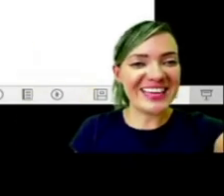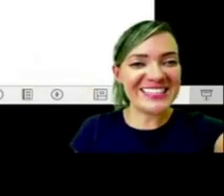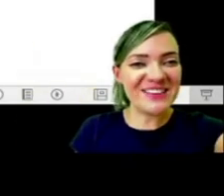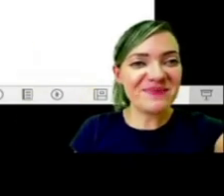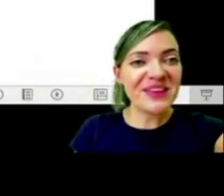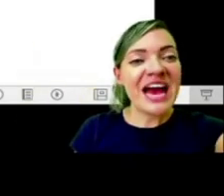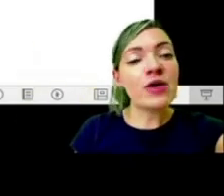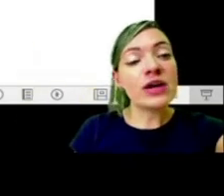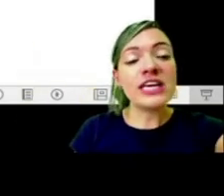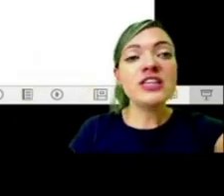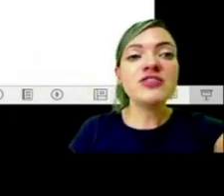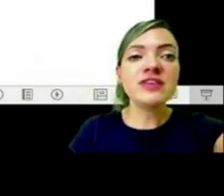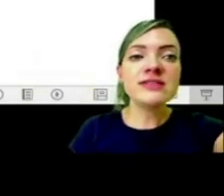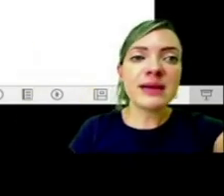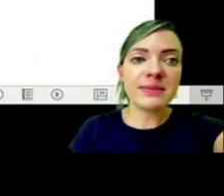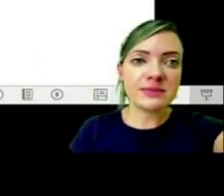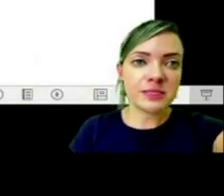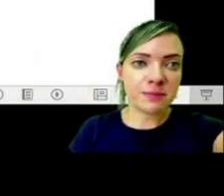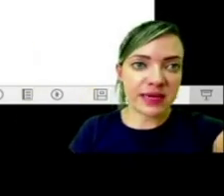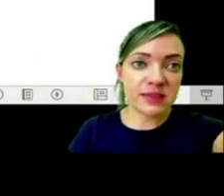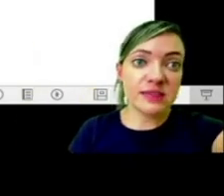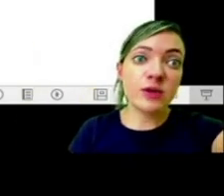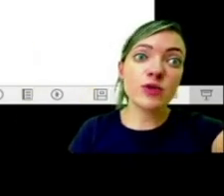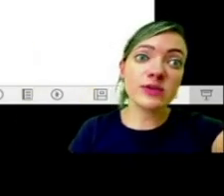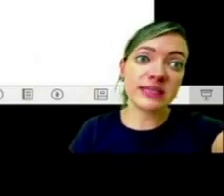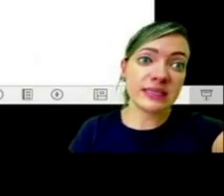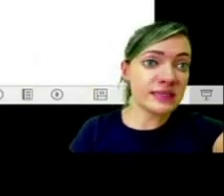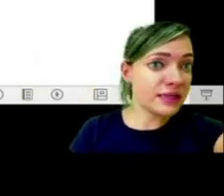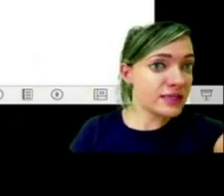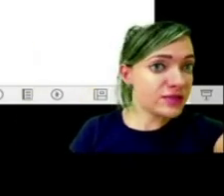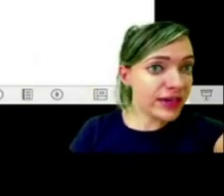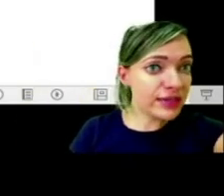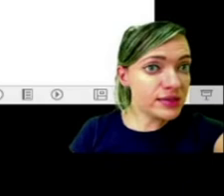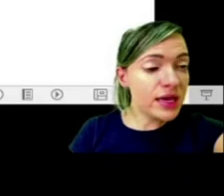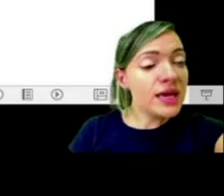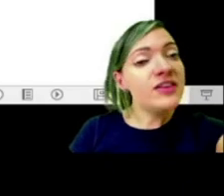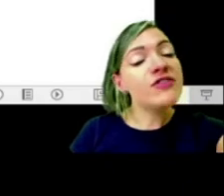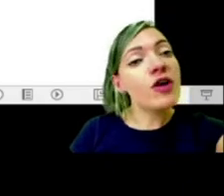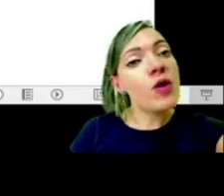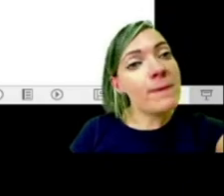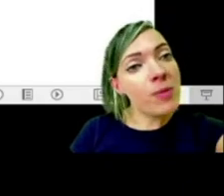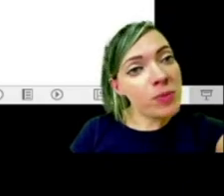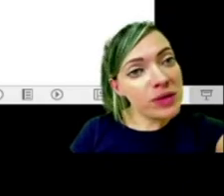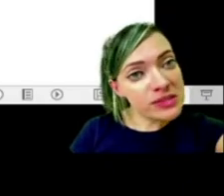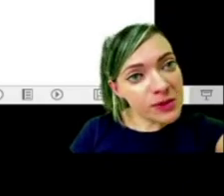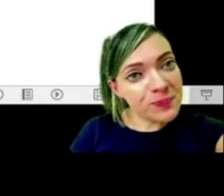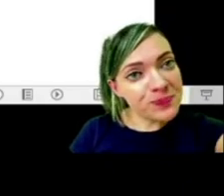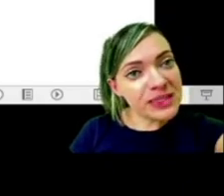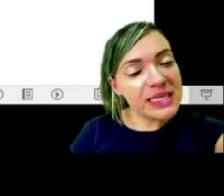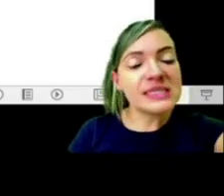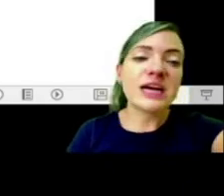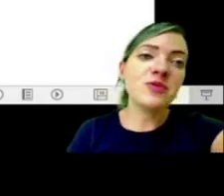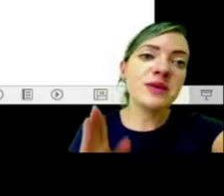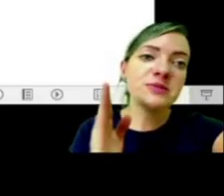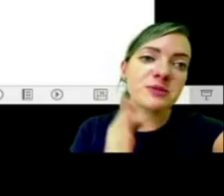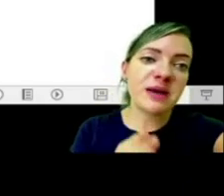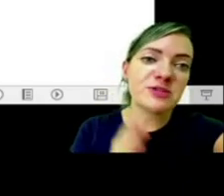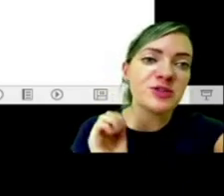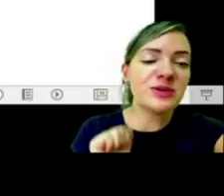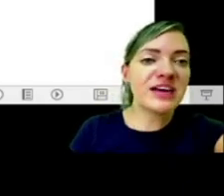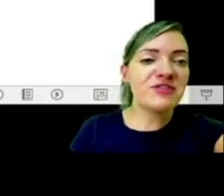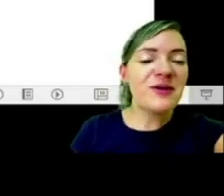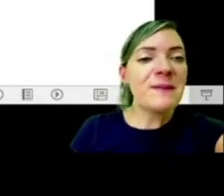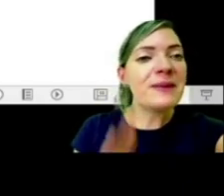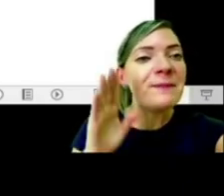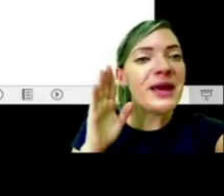região, beleza? Agora, indivíduos da mesma espécie se cruzam e têm descendentes férteis e formam a população que está no mesmo